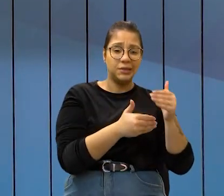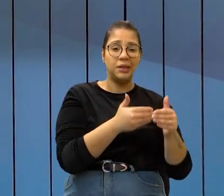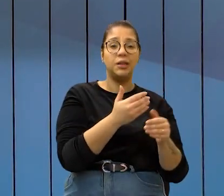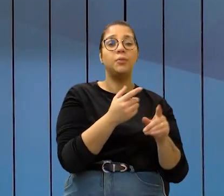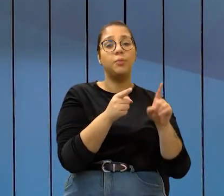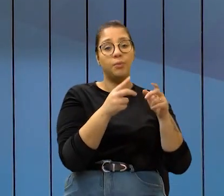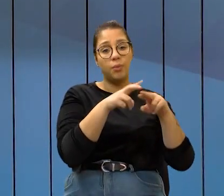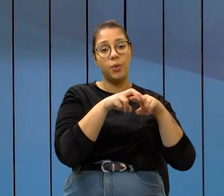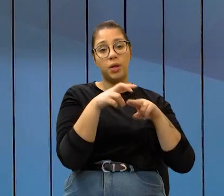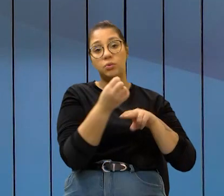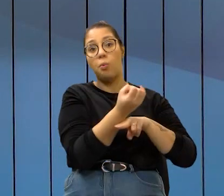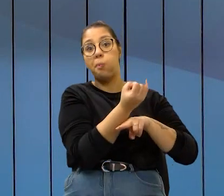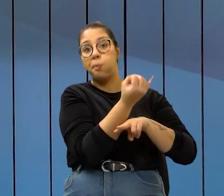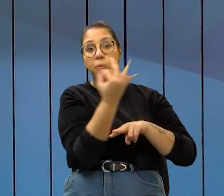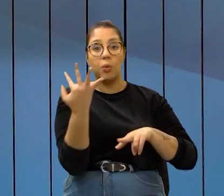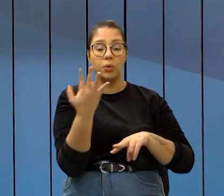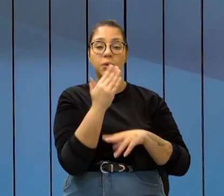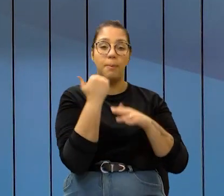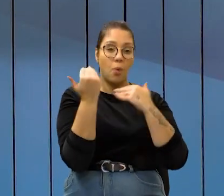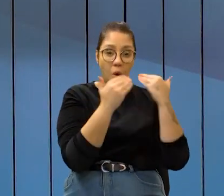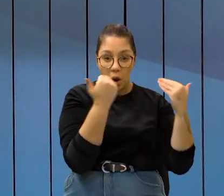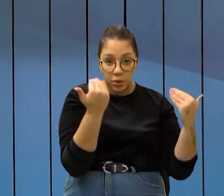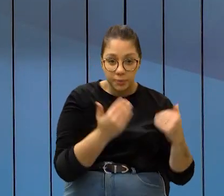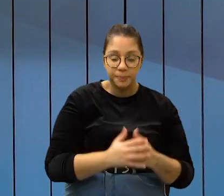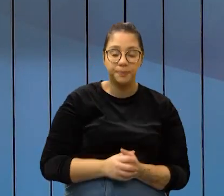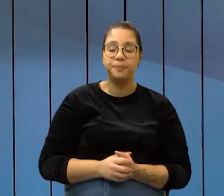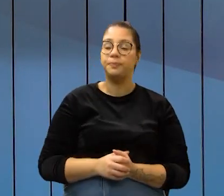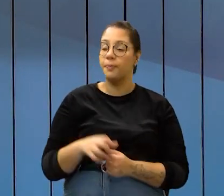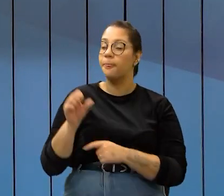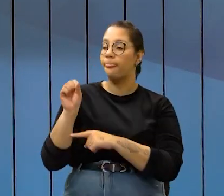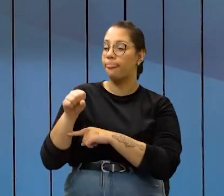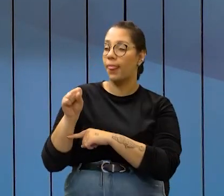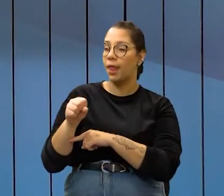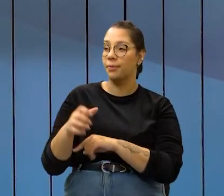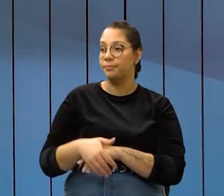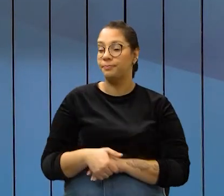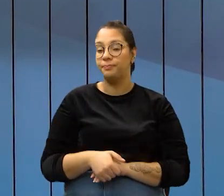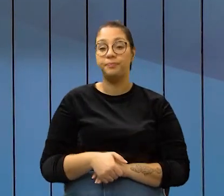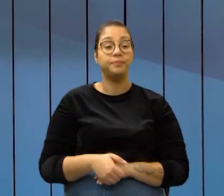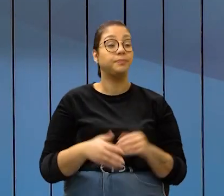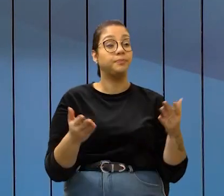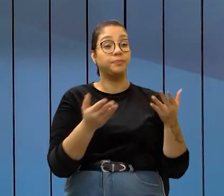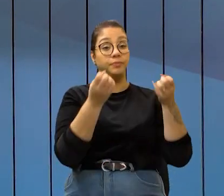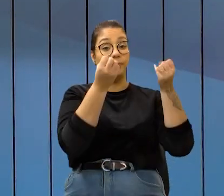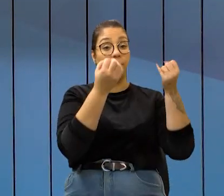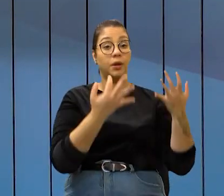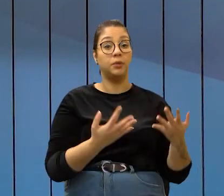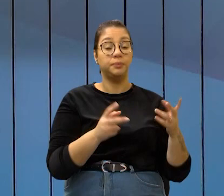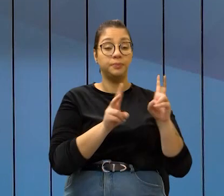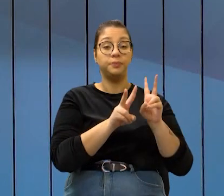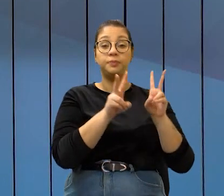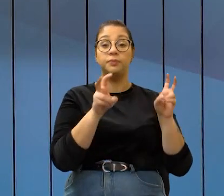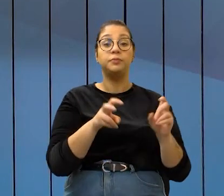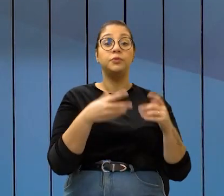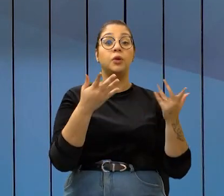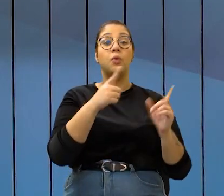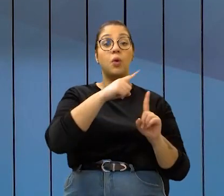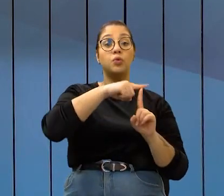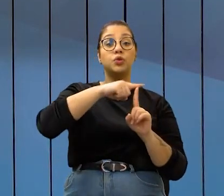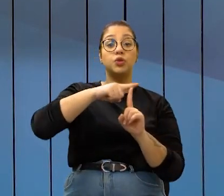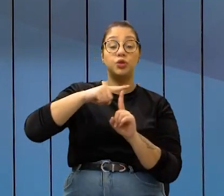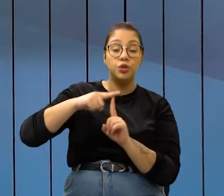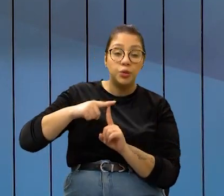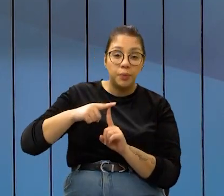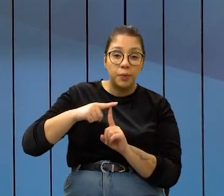trazendo esse número tão grande de óbitos. Sim. Vamos falar então sobre